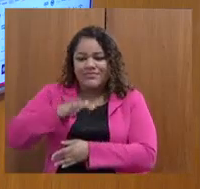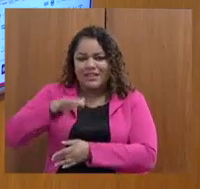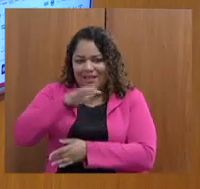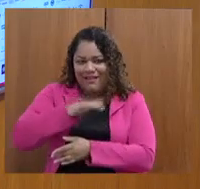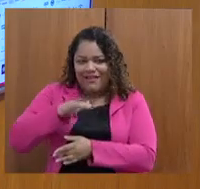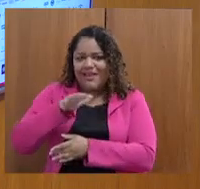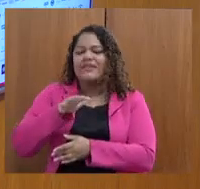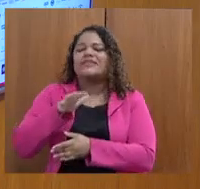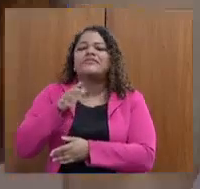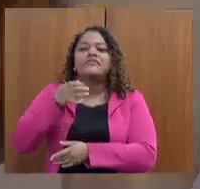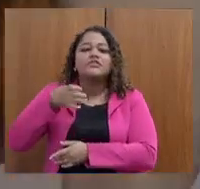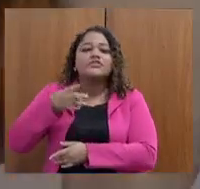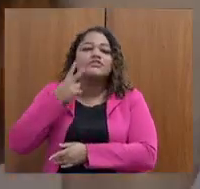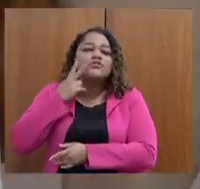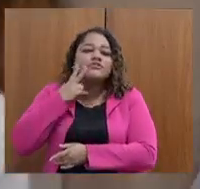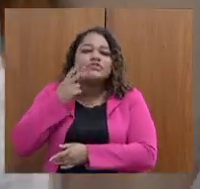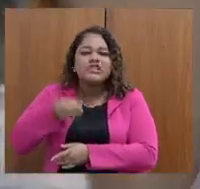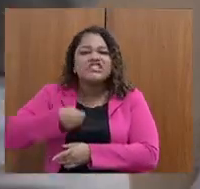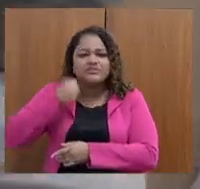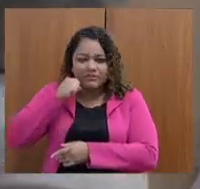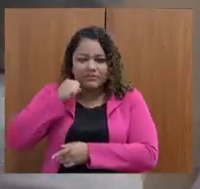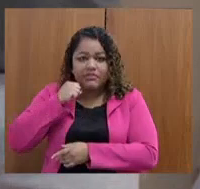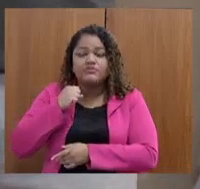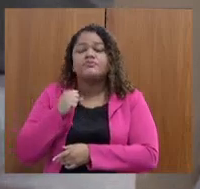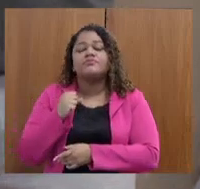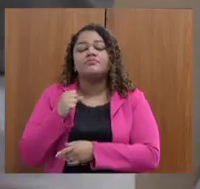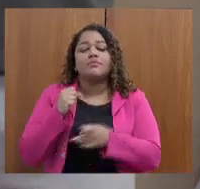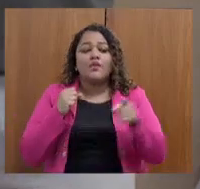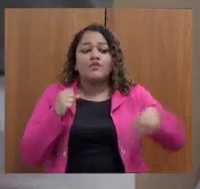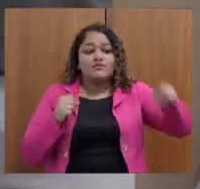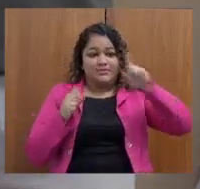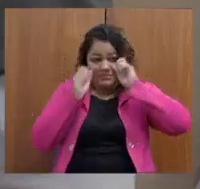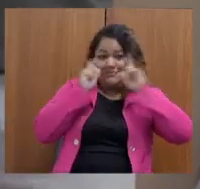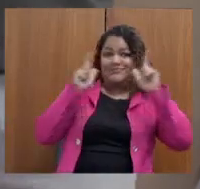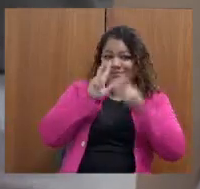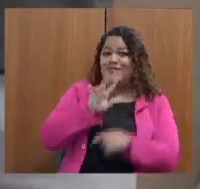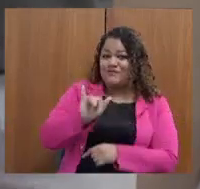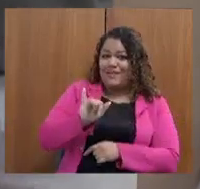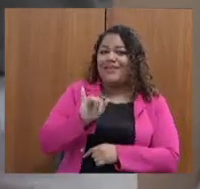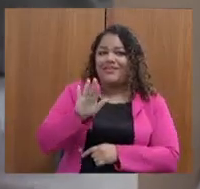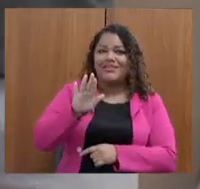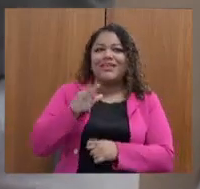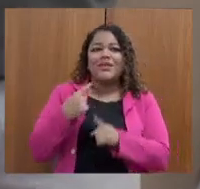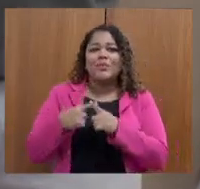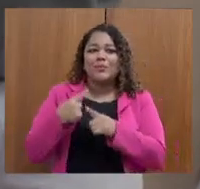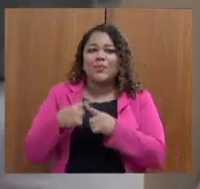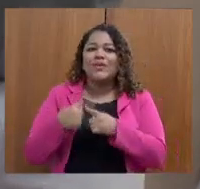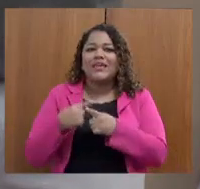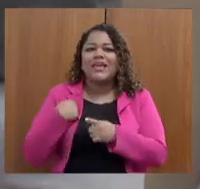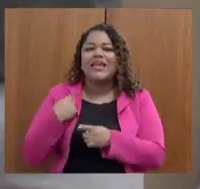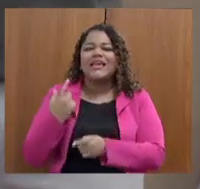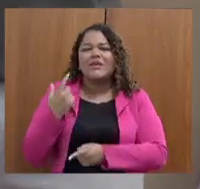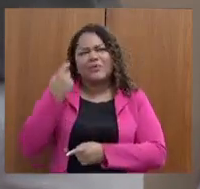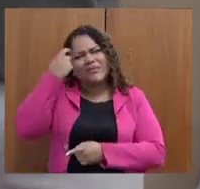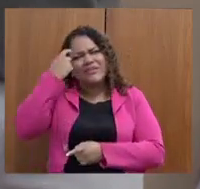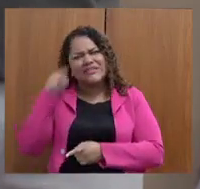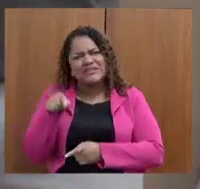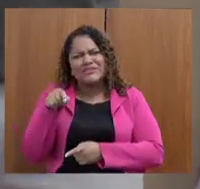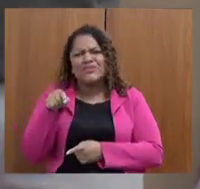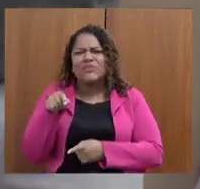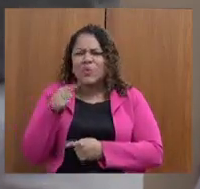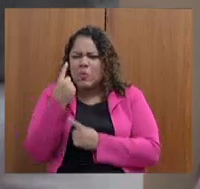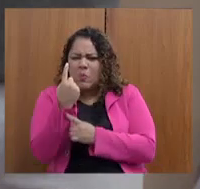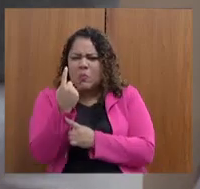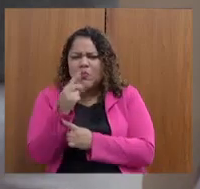vão se assustar eu eu colocava assim com conserto receio de estar de estar super